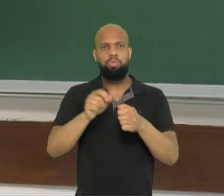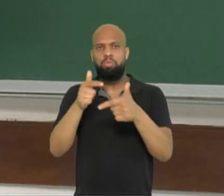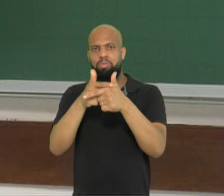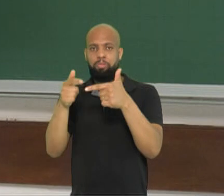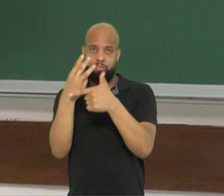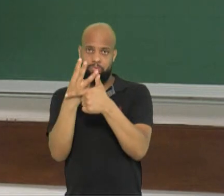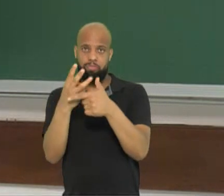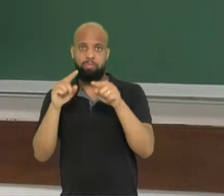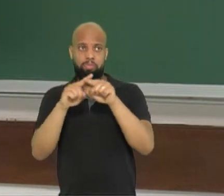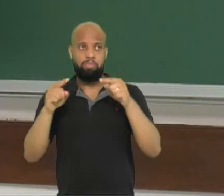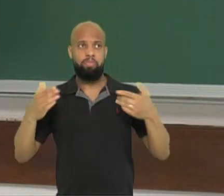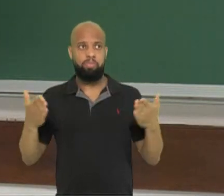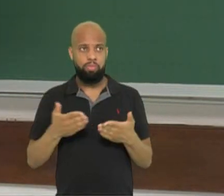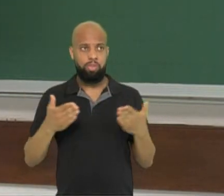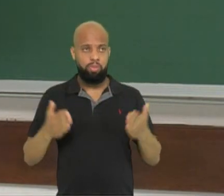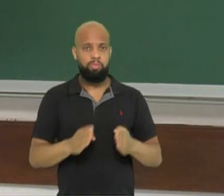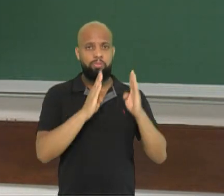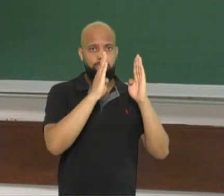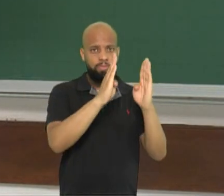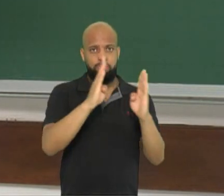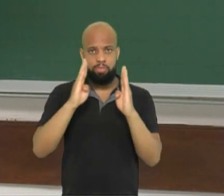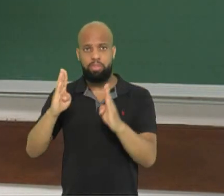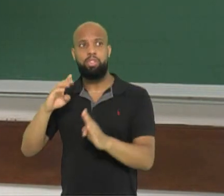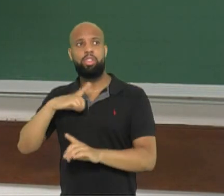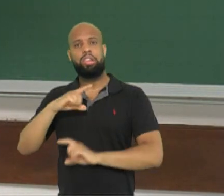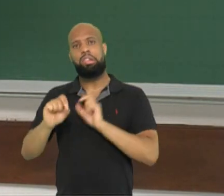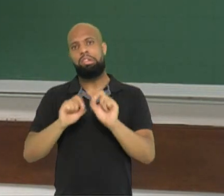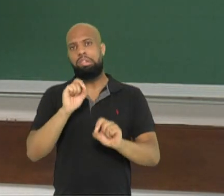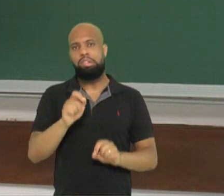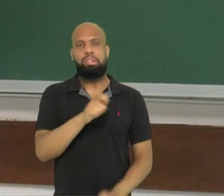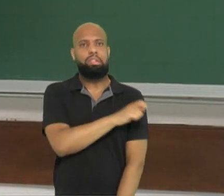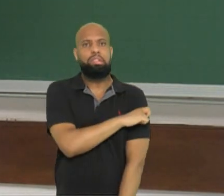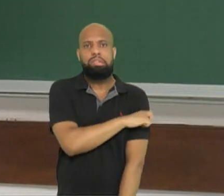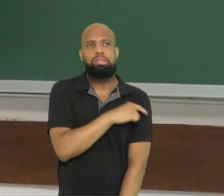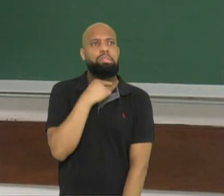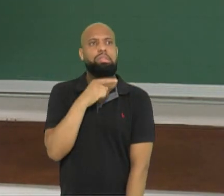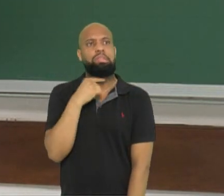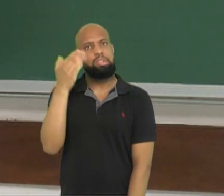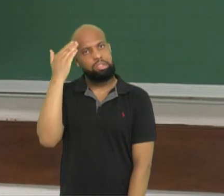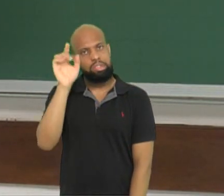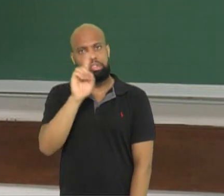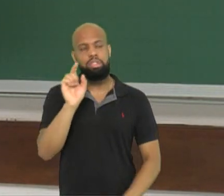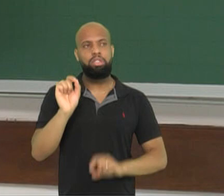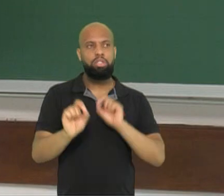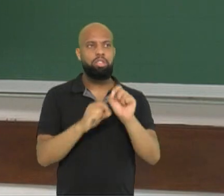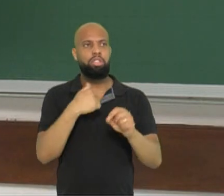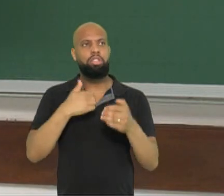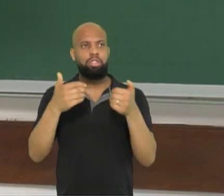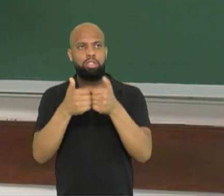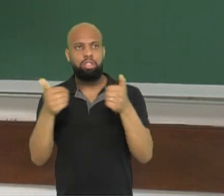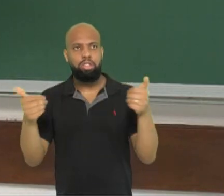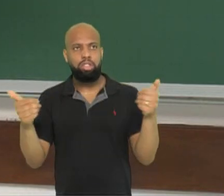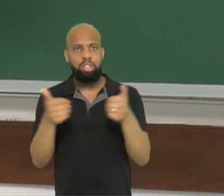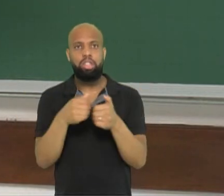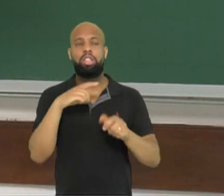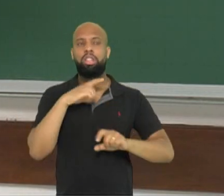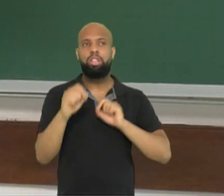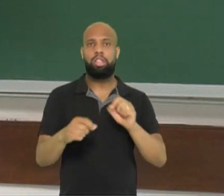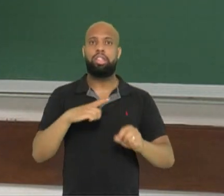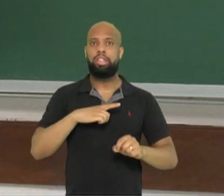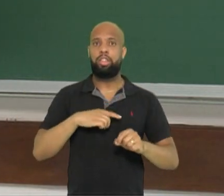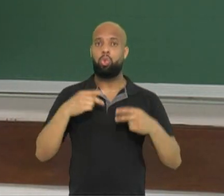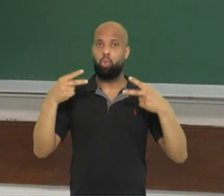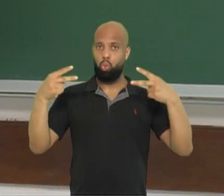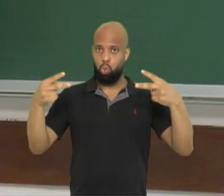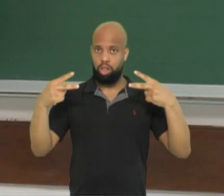3. Mas para ficar por passos, né, vai que o aluno não está entendendo o que a professora fez, eu separei em duas